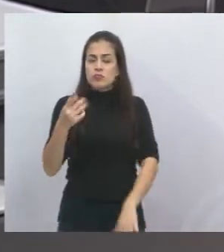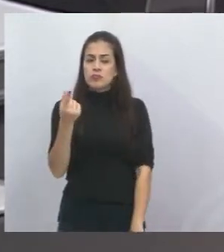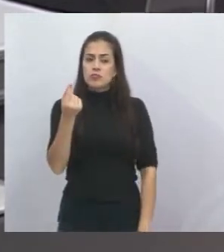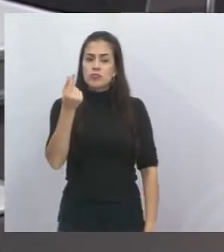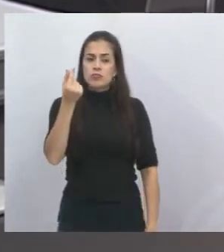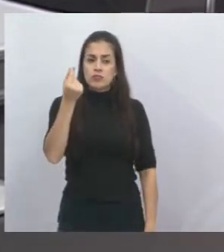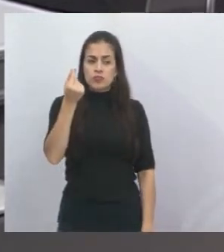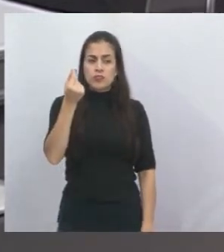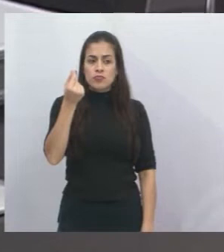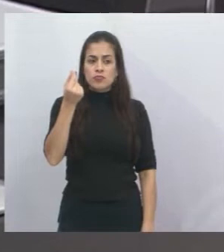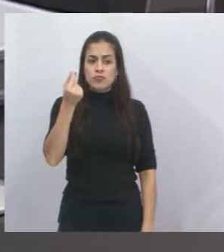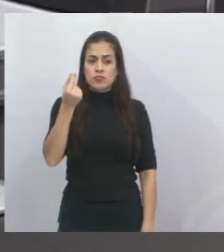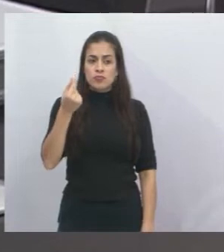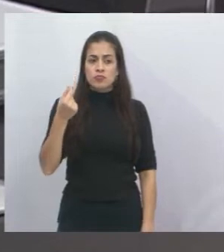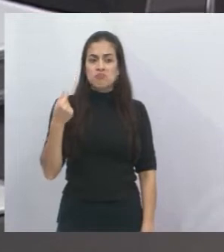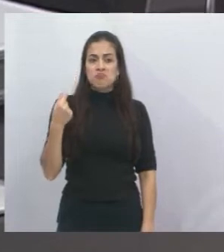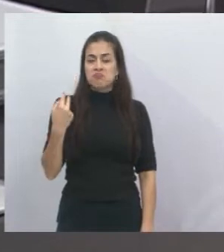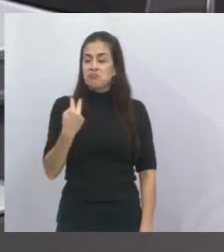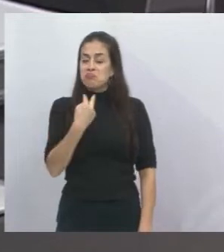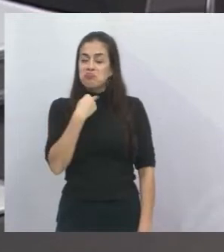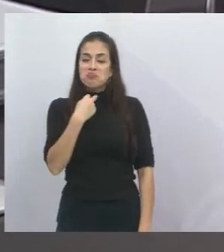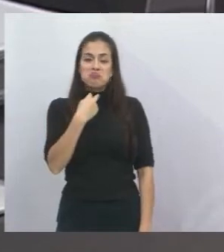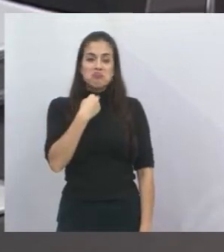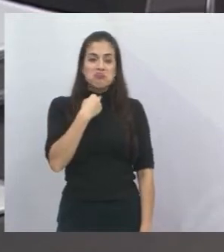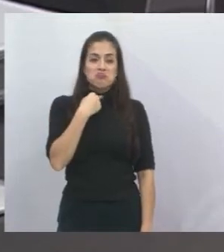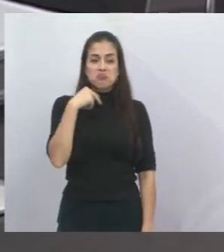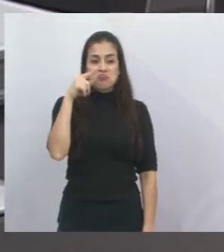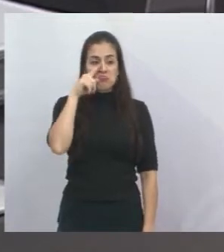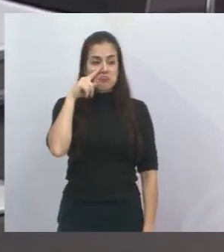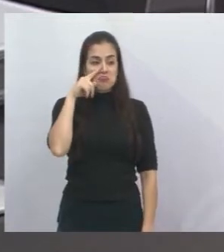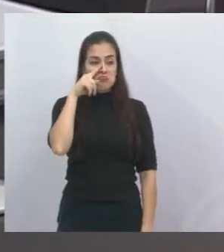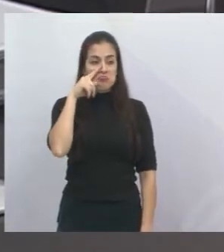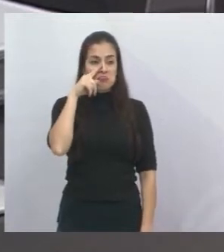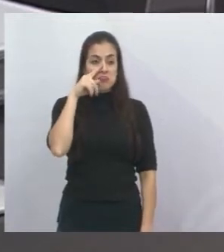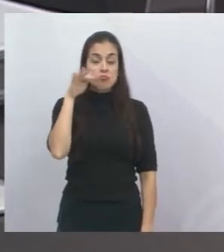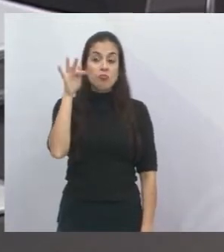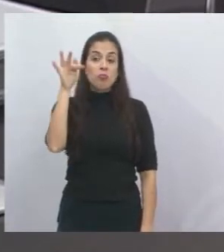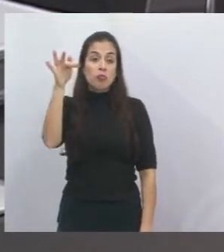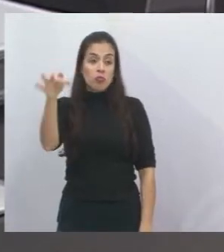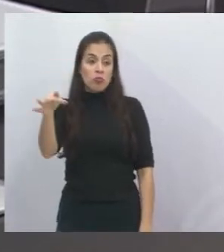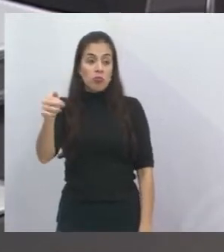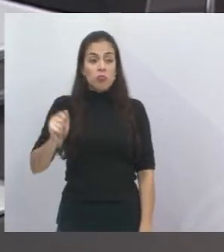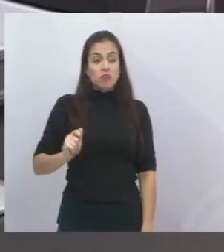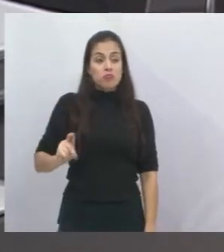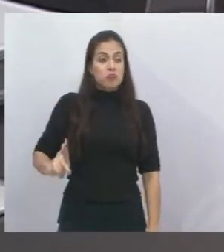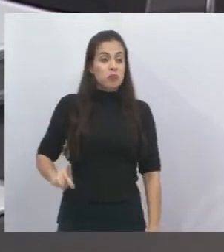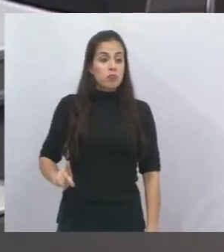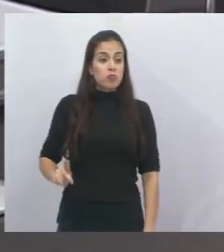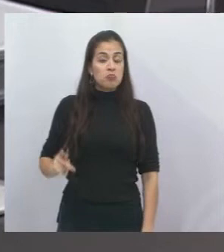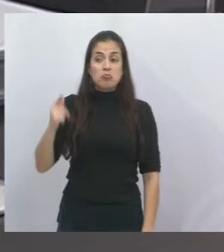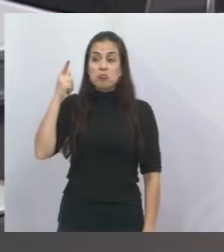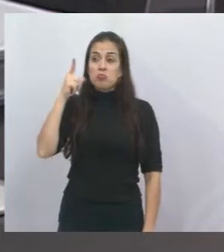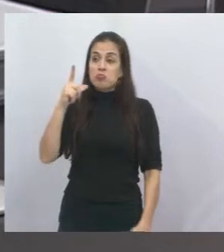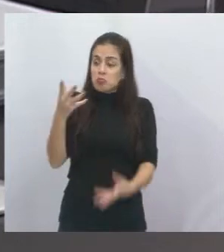gente não pode correr risco de, no futuro, o aposentado não ter como receber o